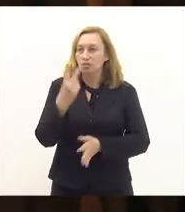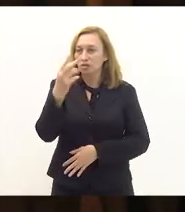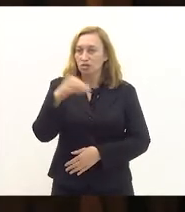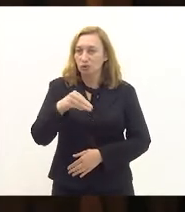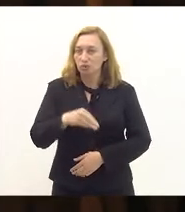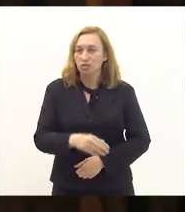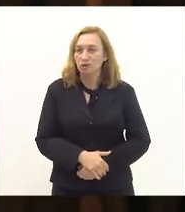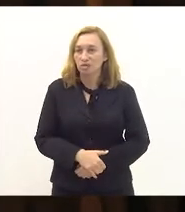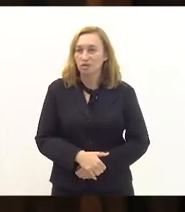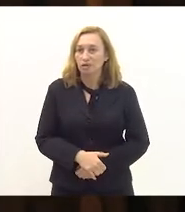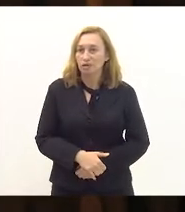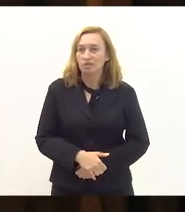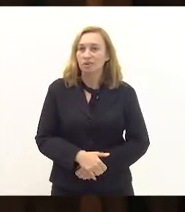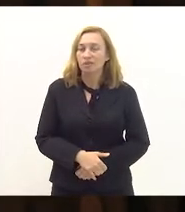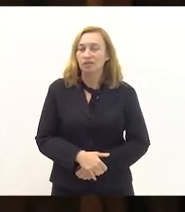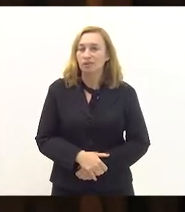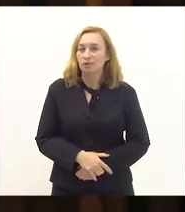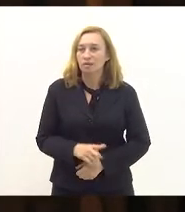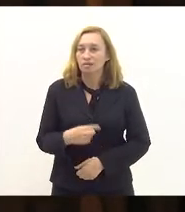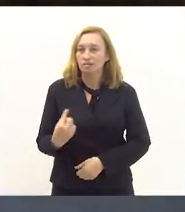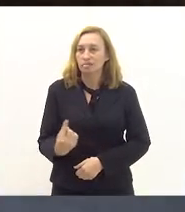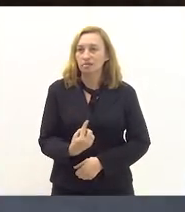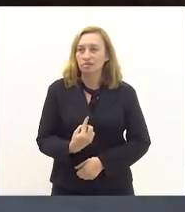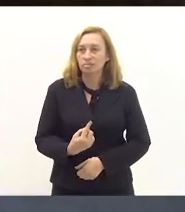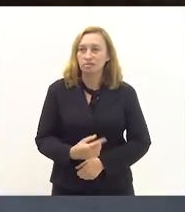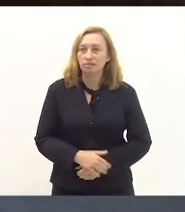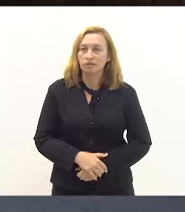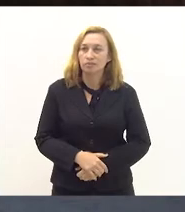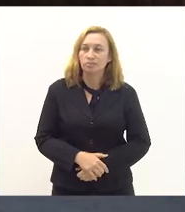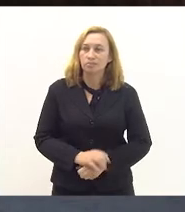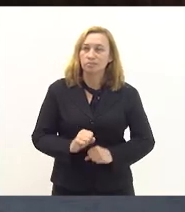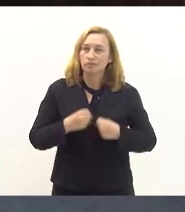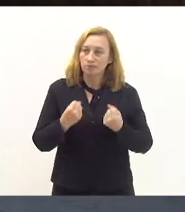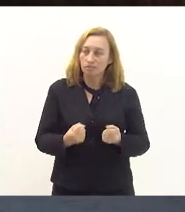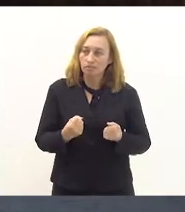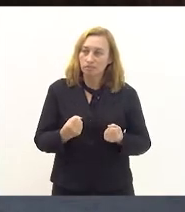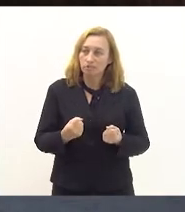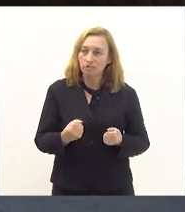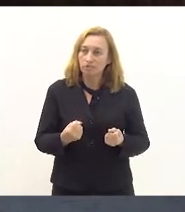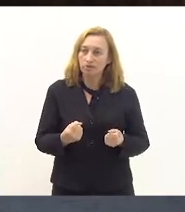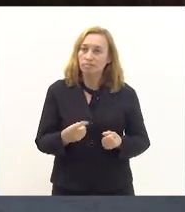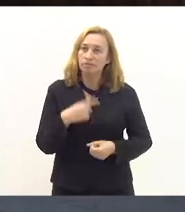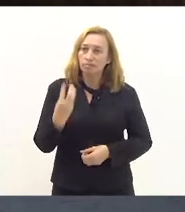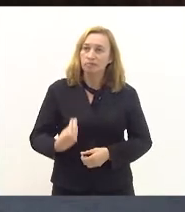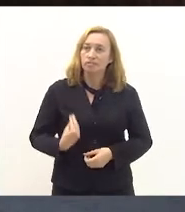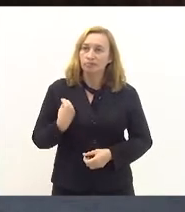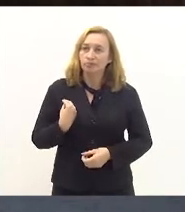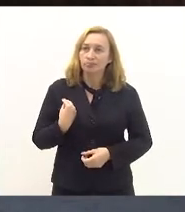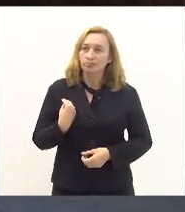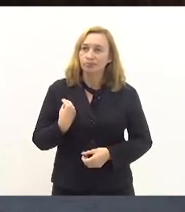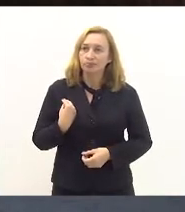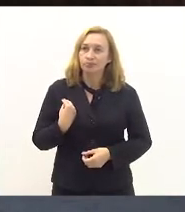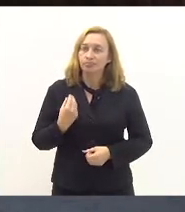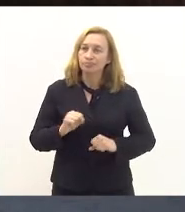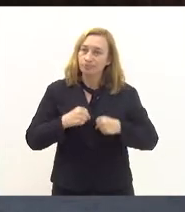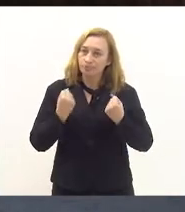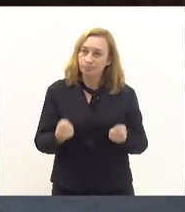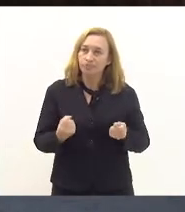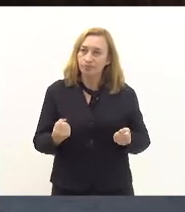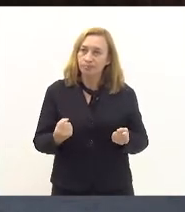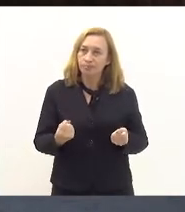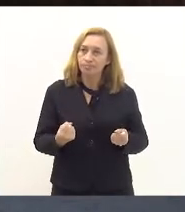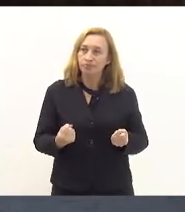2 minutos. Mas que nós determinemos e dediquemos a nossa vida a defender